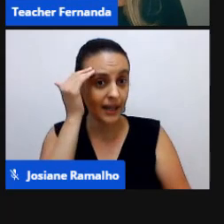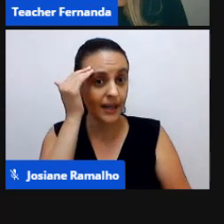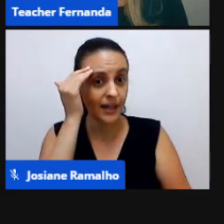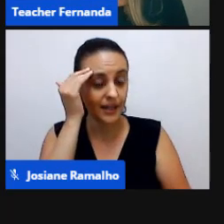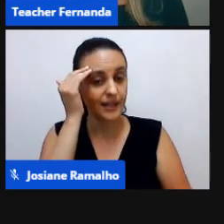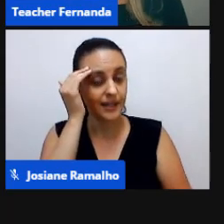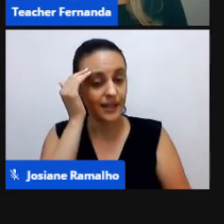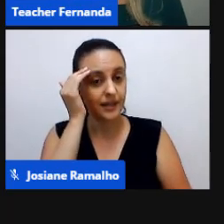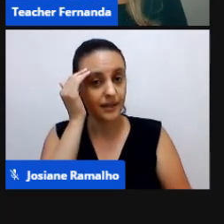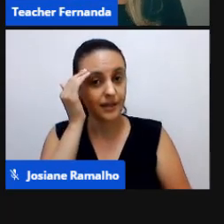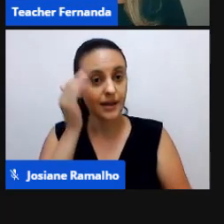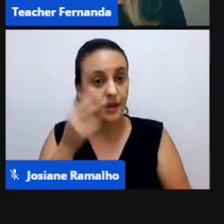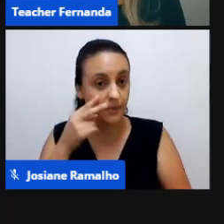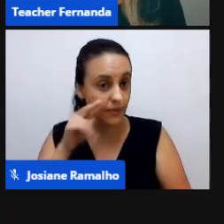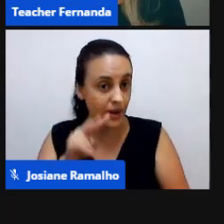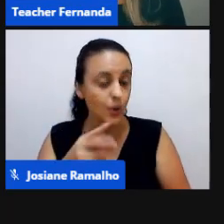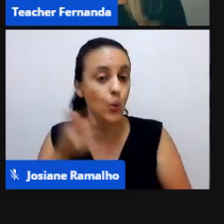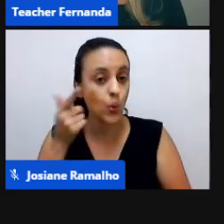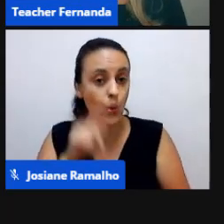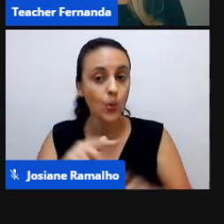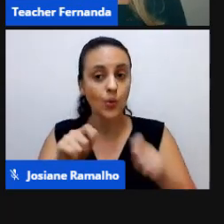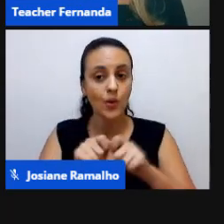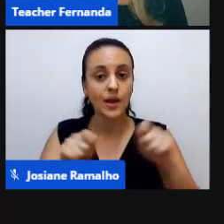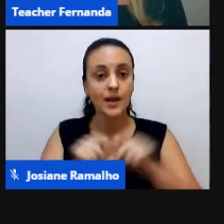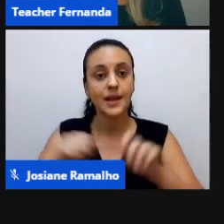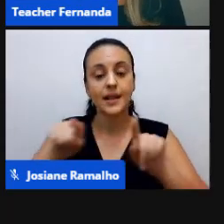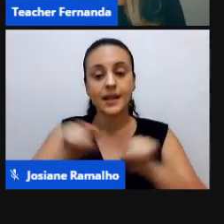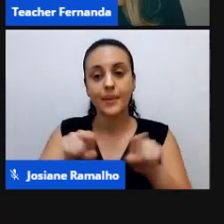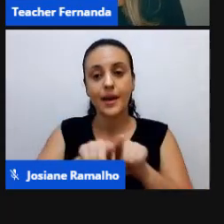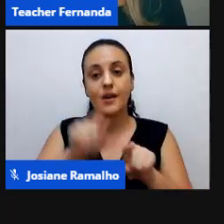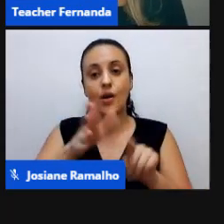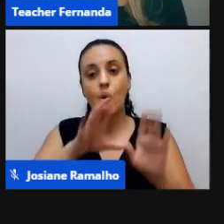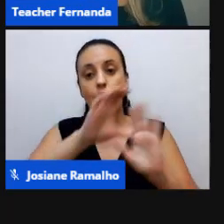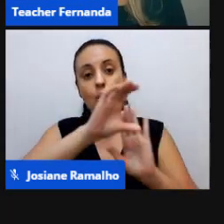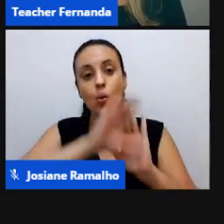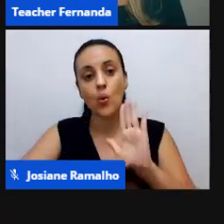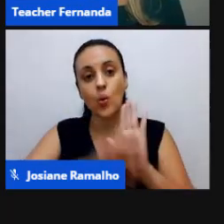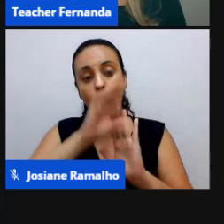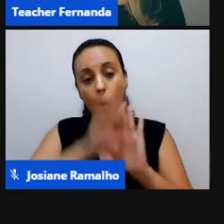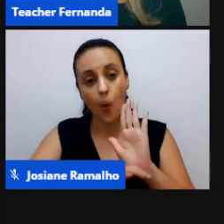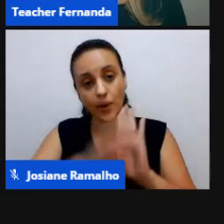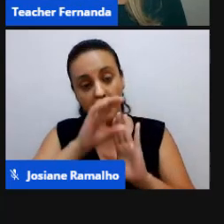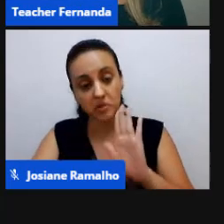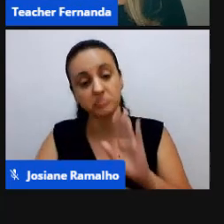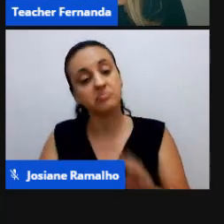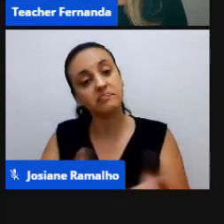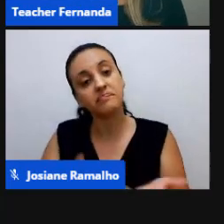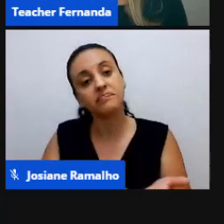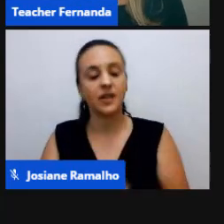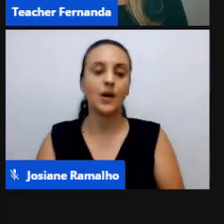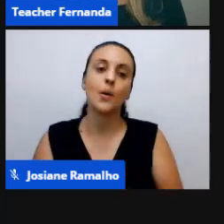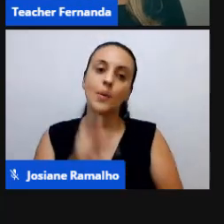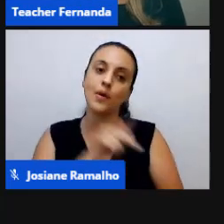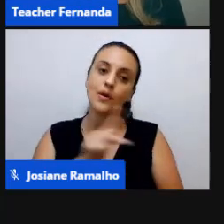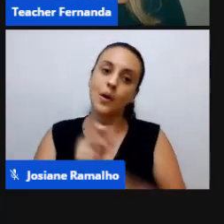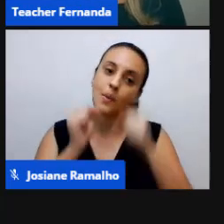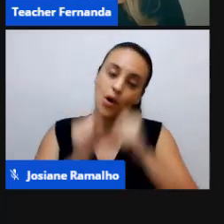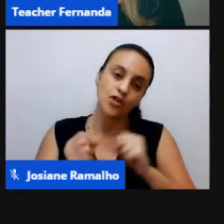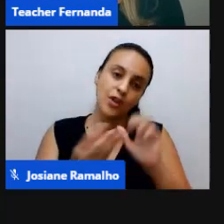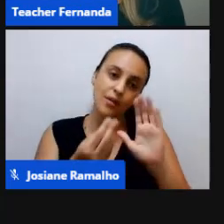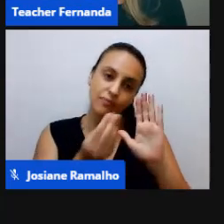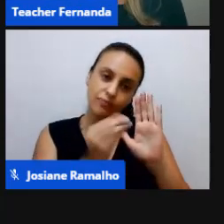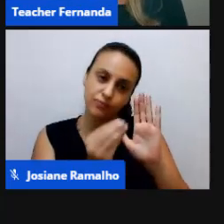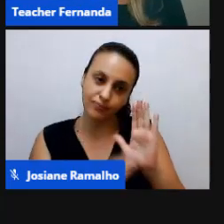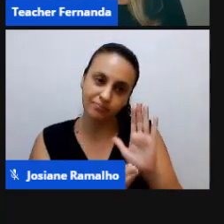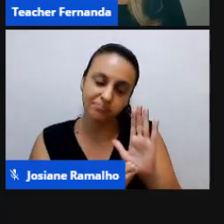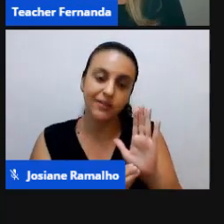um currículo. Isso é muito interessante, não é? Pode ser desenvolvido pelo próprio professor para falar sobre a sua carreira, ou